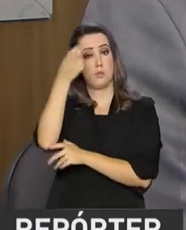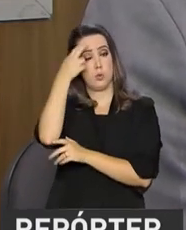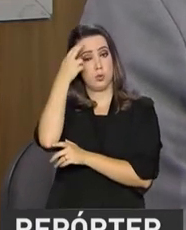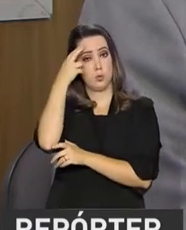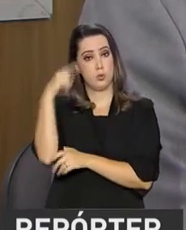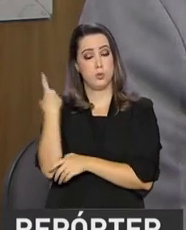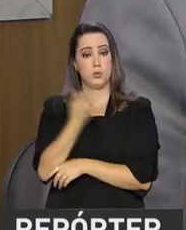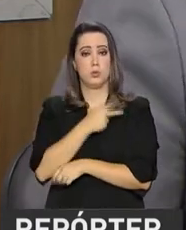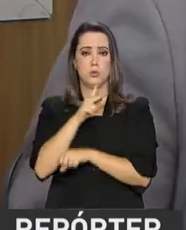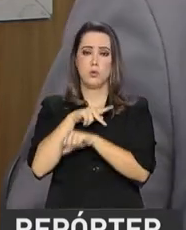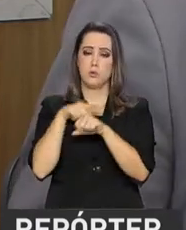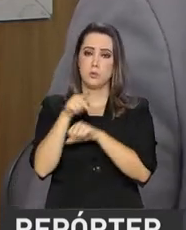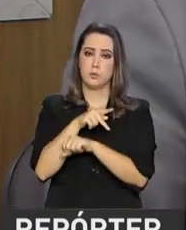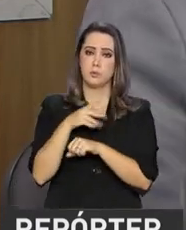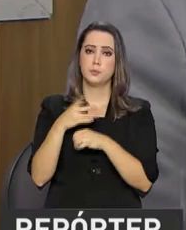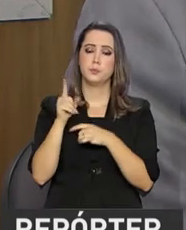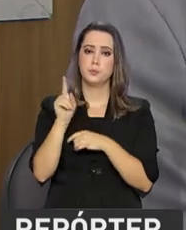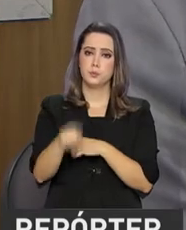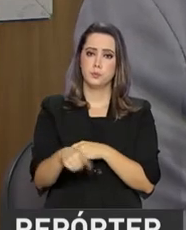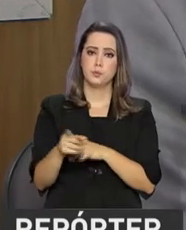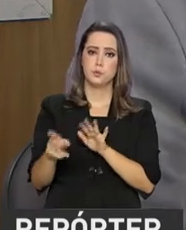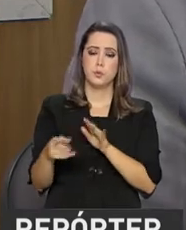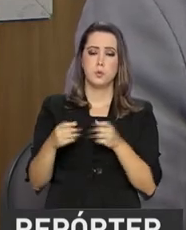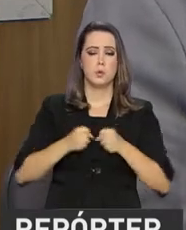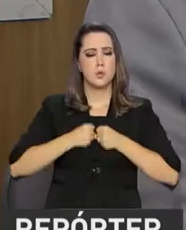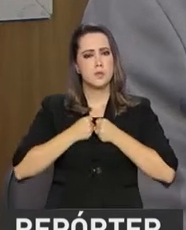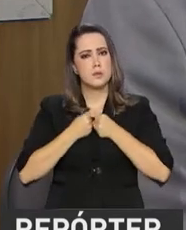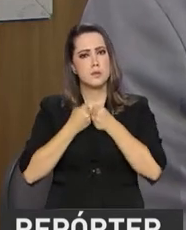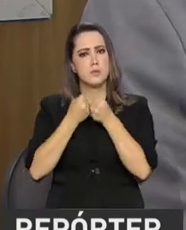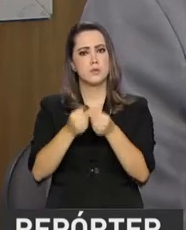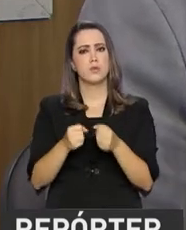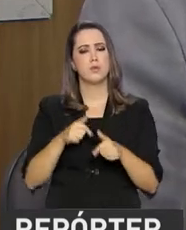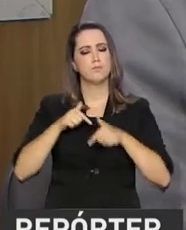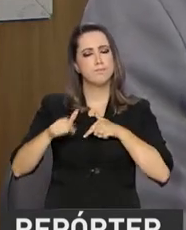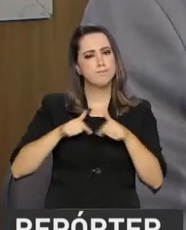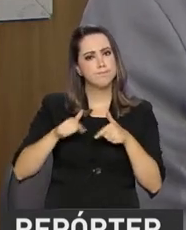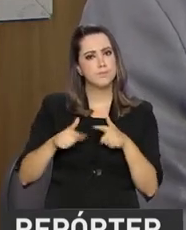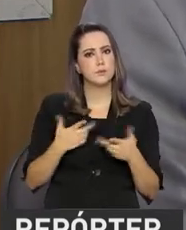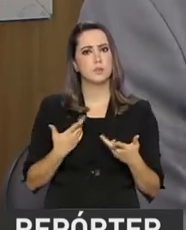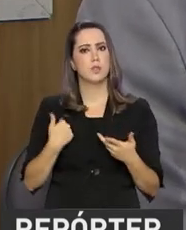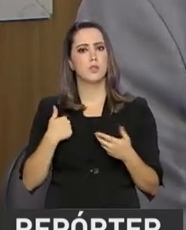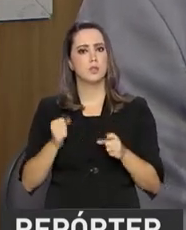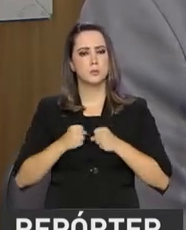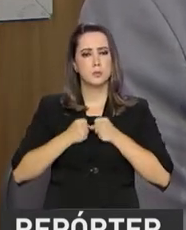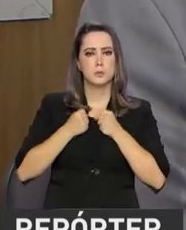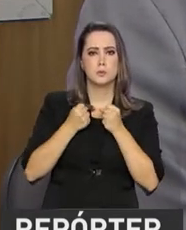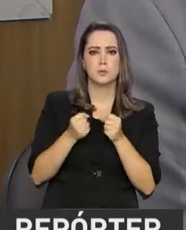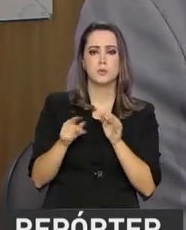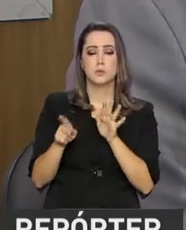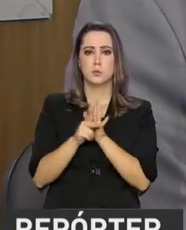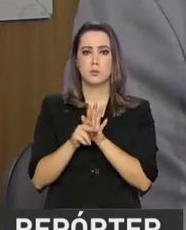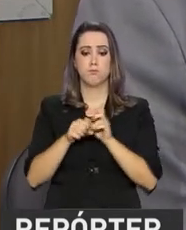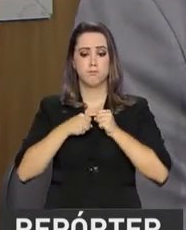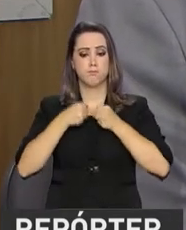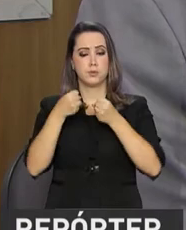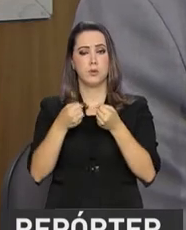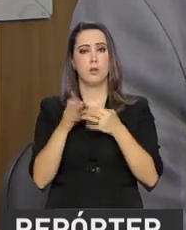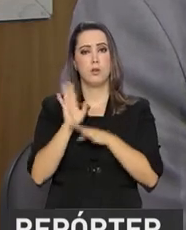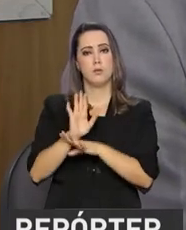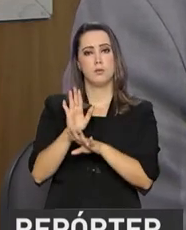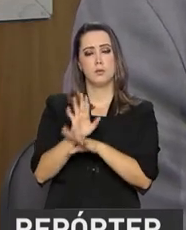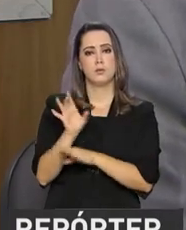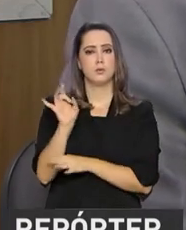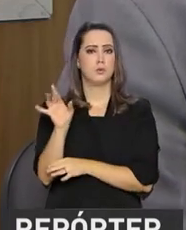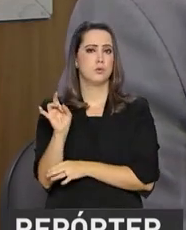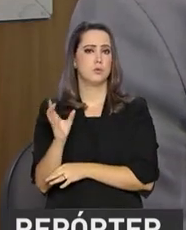país que é por meio do seu esforço da sua labuta da sua dedicação e do seu empenho contribuir